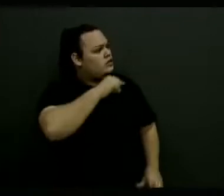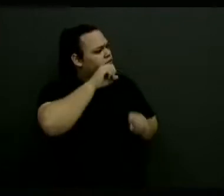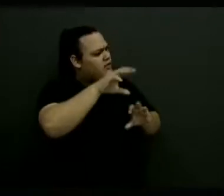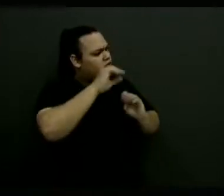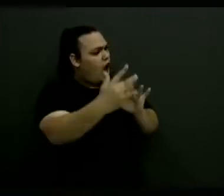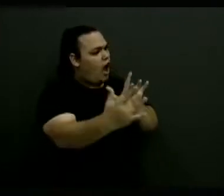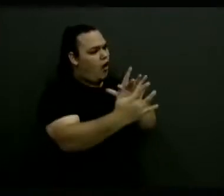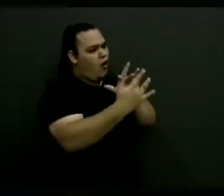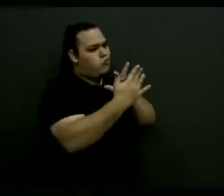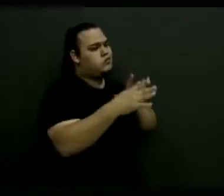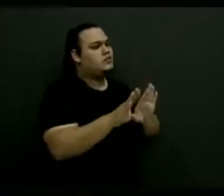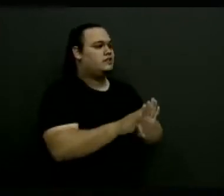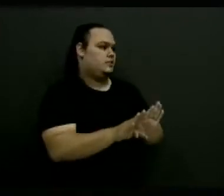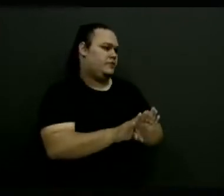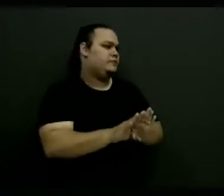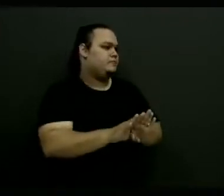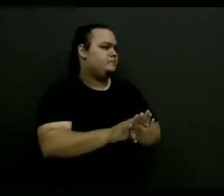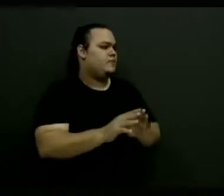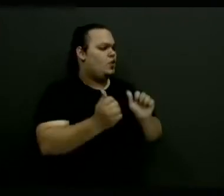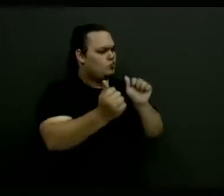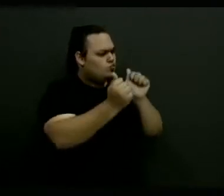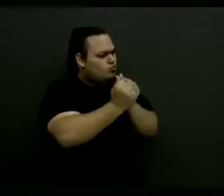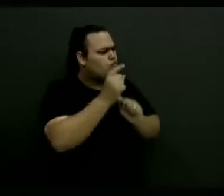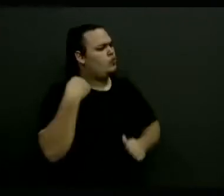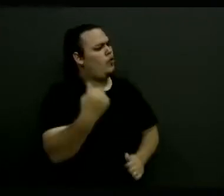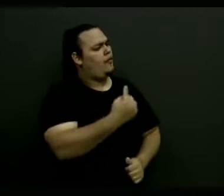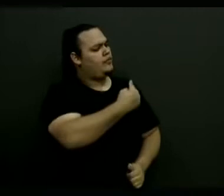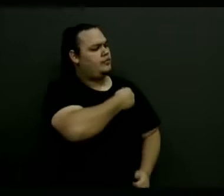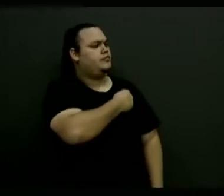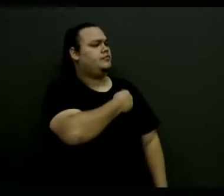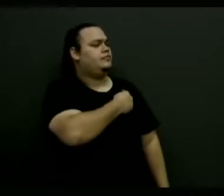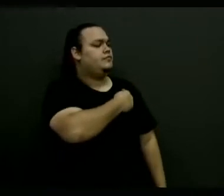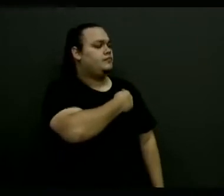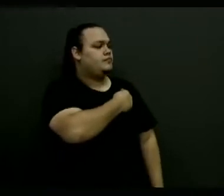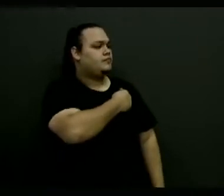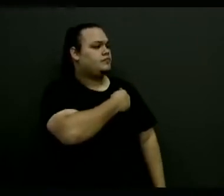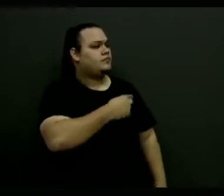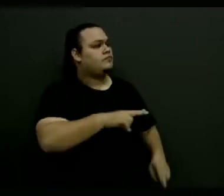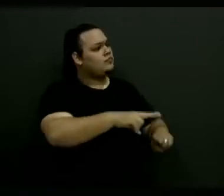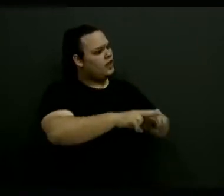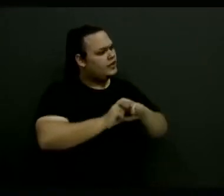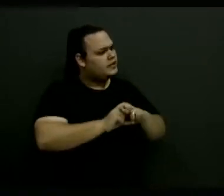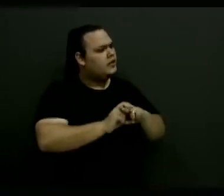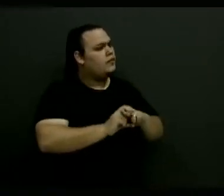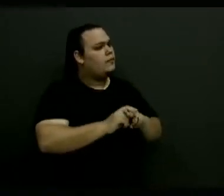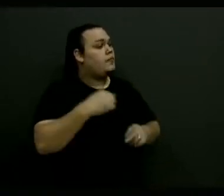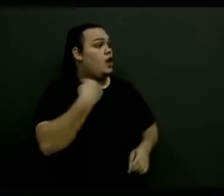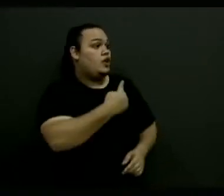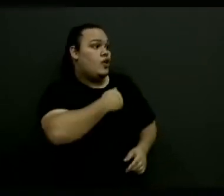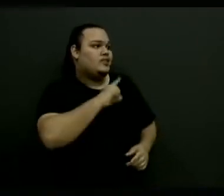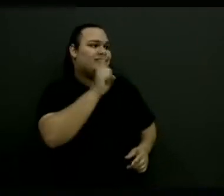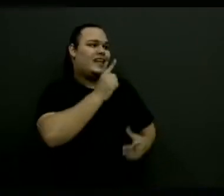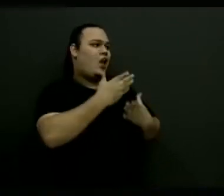fechadas, mas estão conectadas conosco. Não estamos deixando que isso morra.